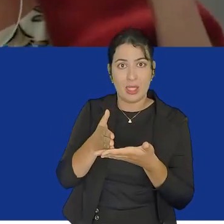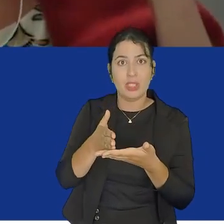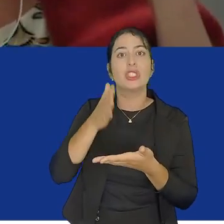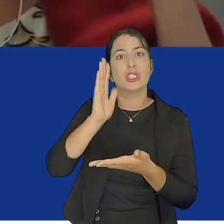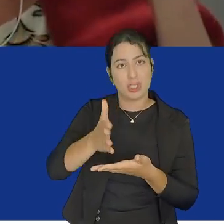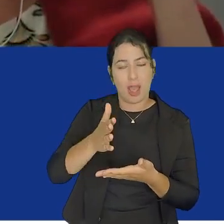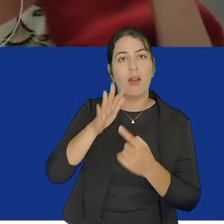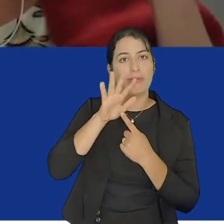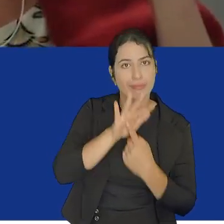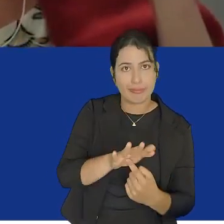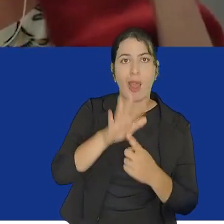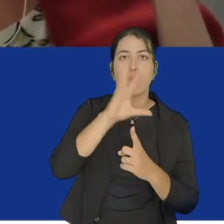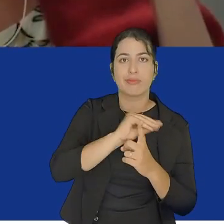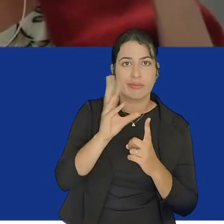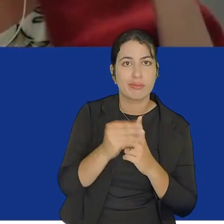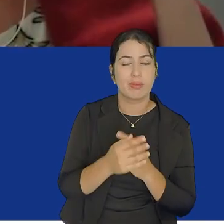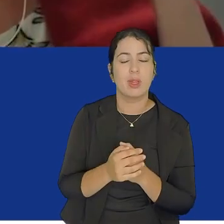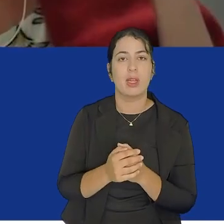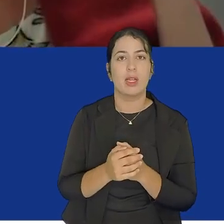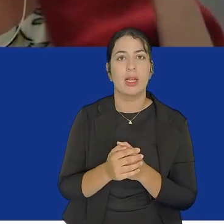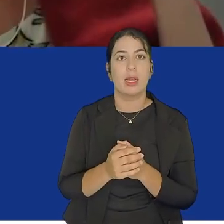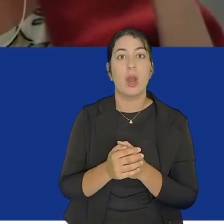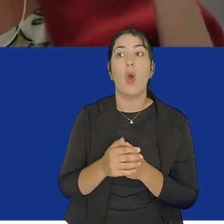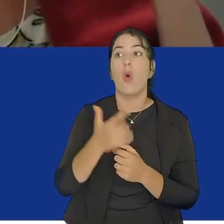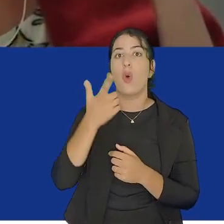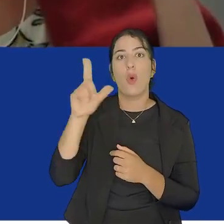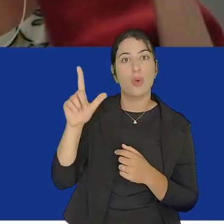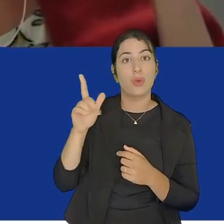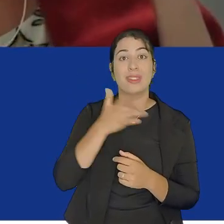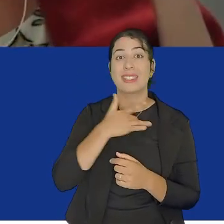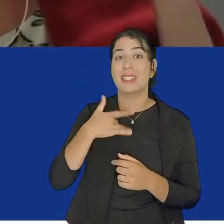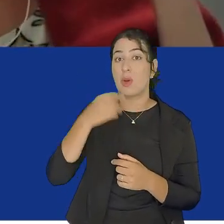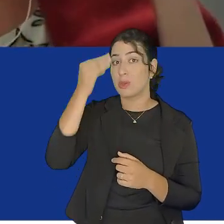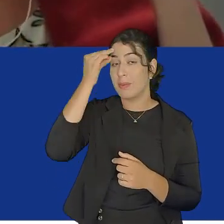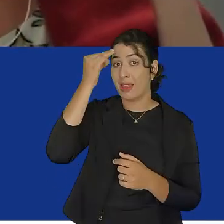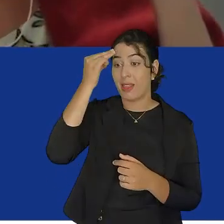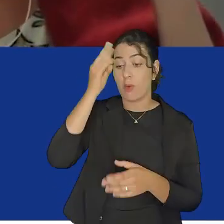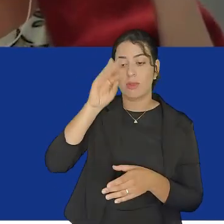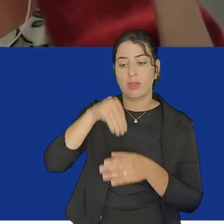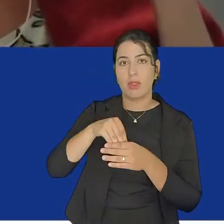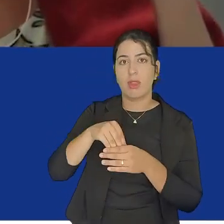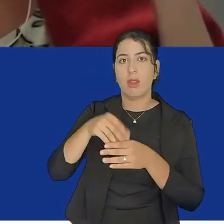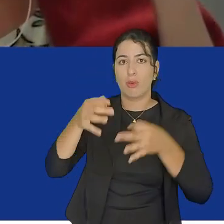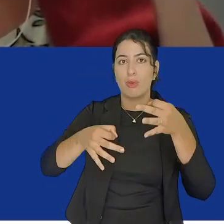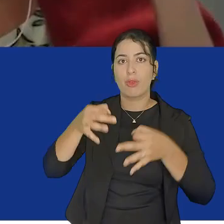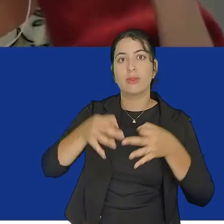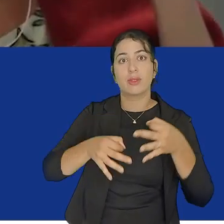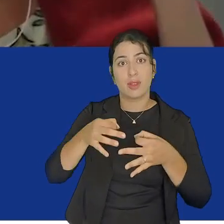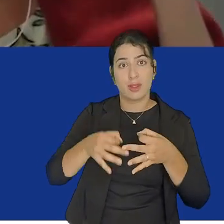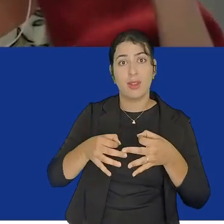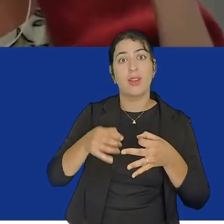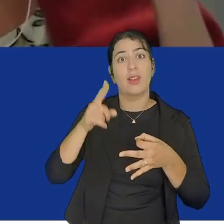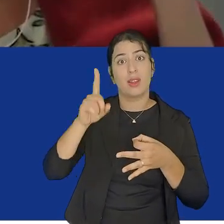pesquisas sobre saúde mental no ambiente judiciário sinalizam que Os problemas de saúde mental estão entre as